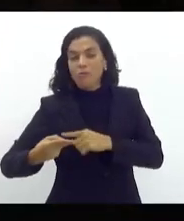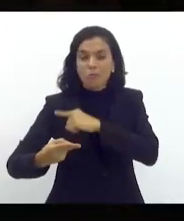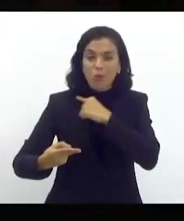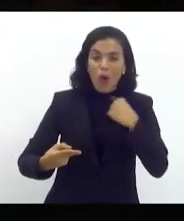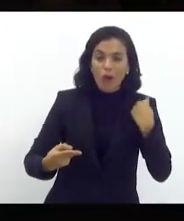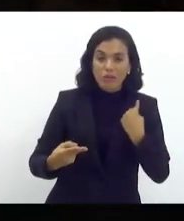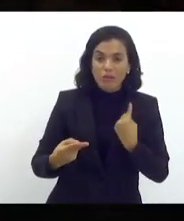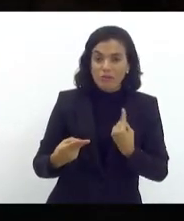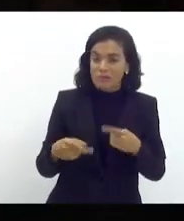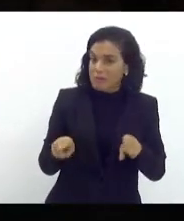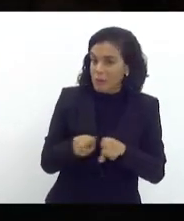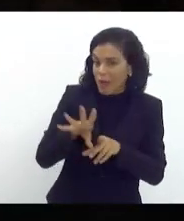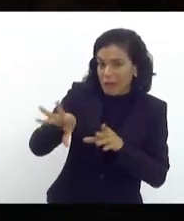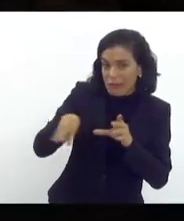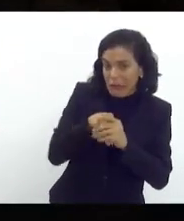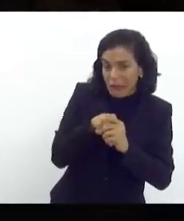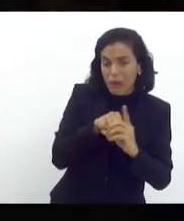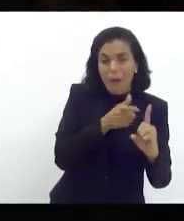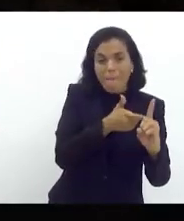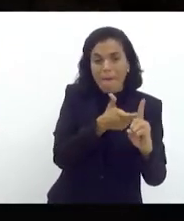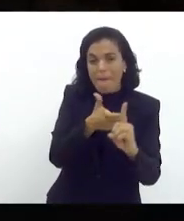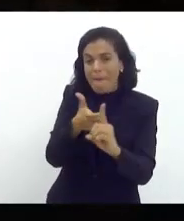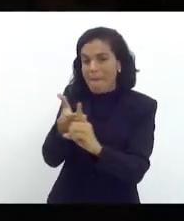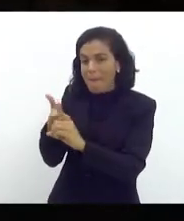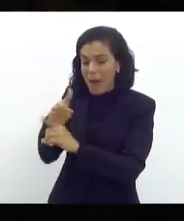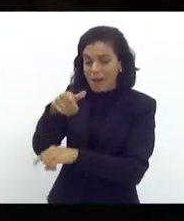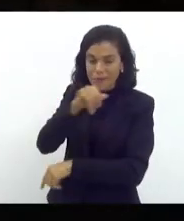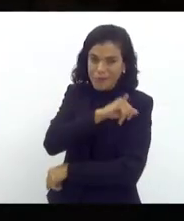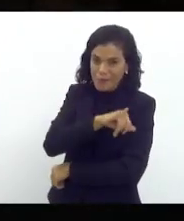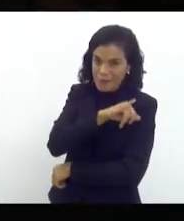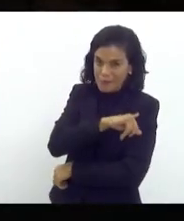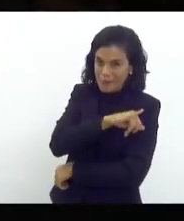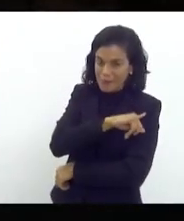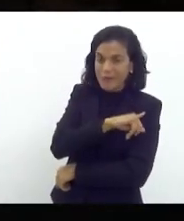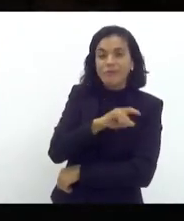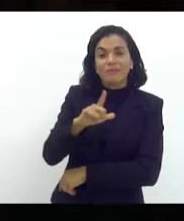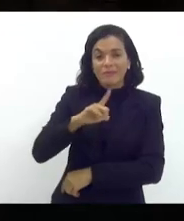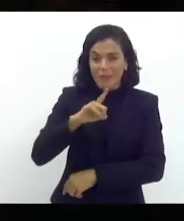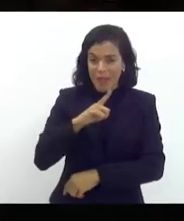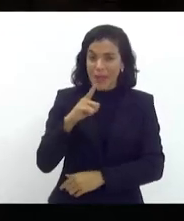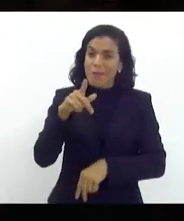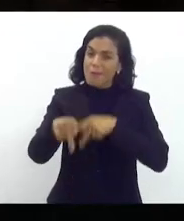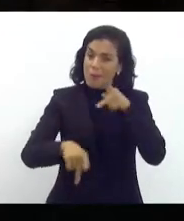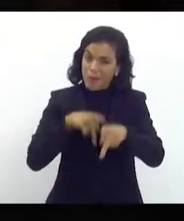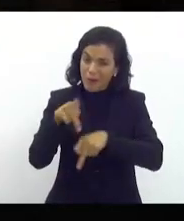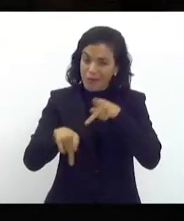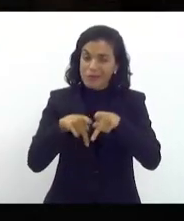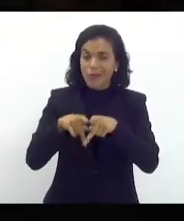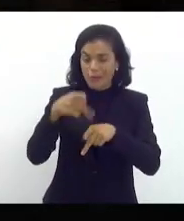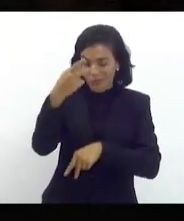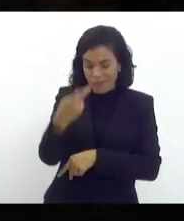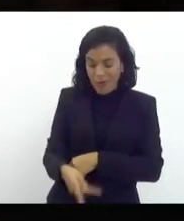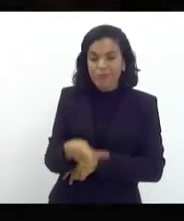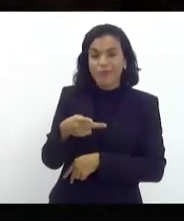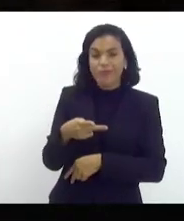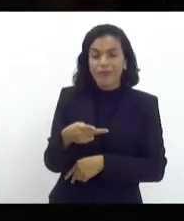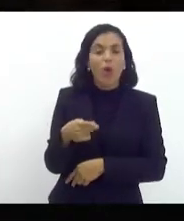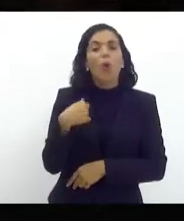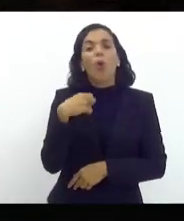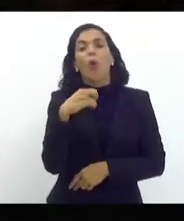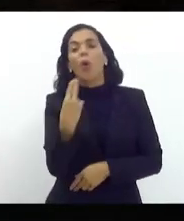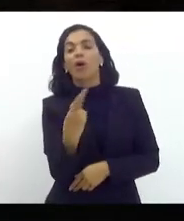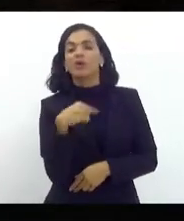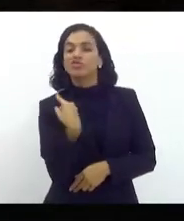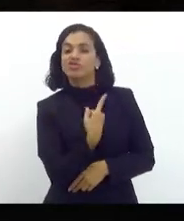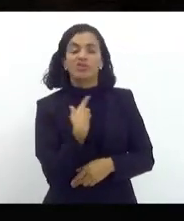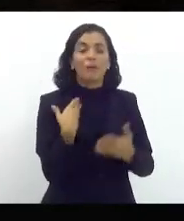em série nessas chacinas no Rio de Janeiro tem para a população do território local ou a gente não vai